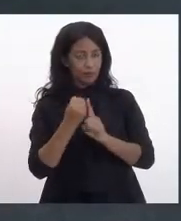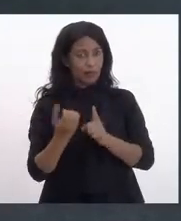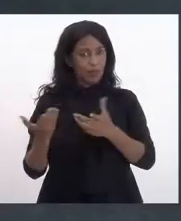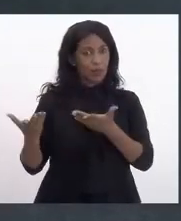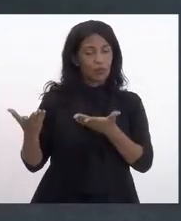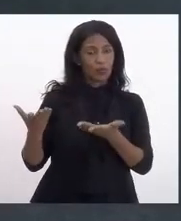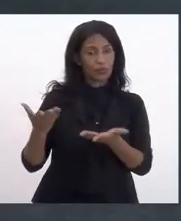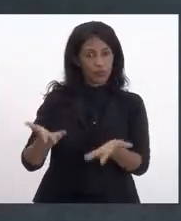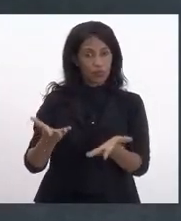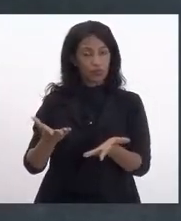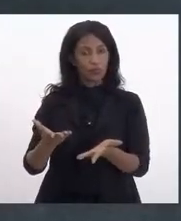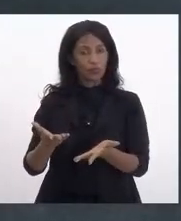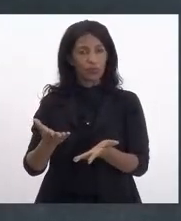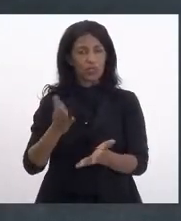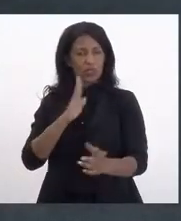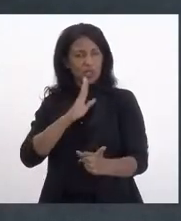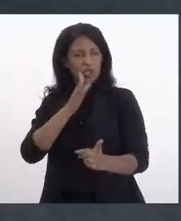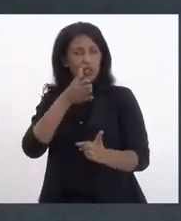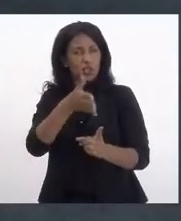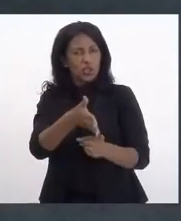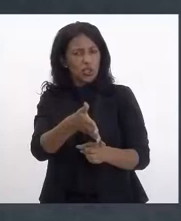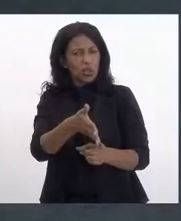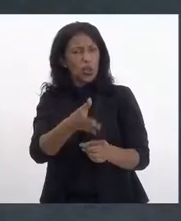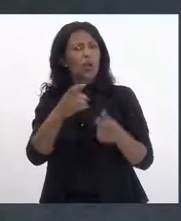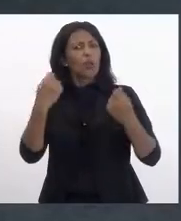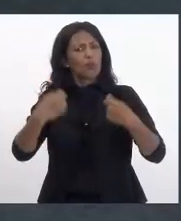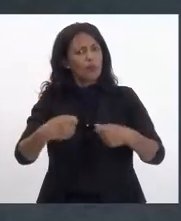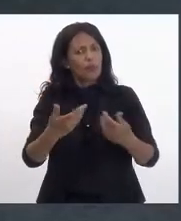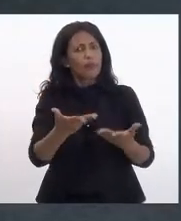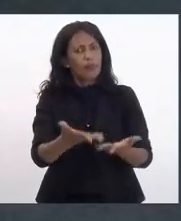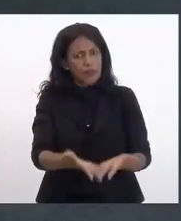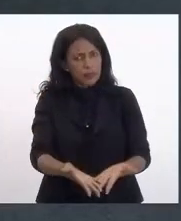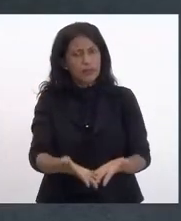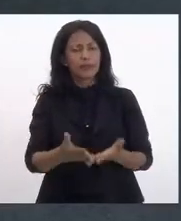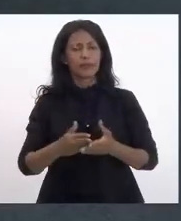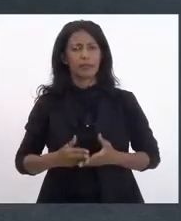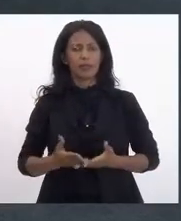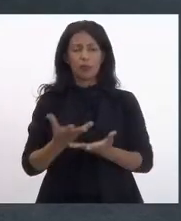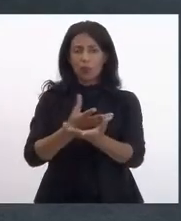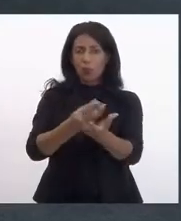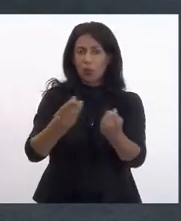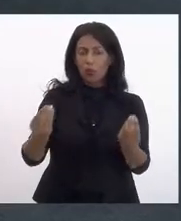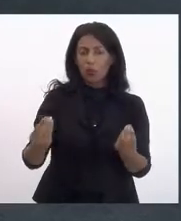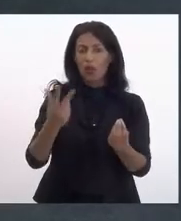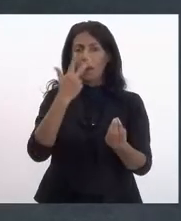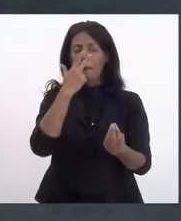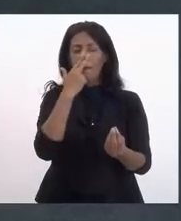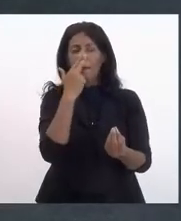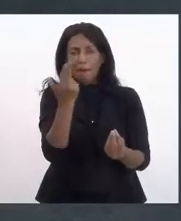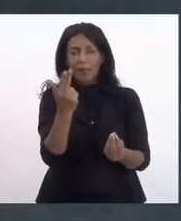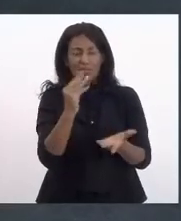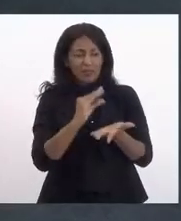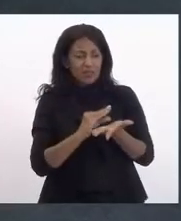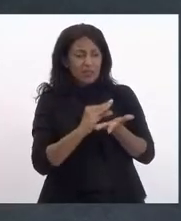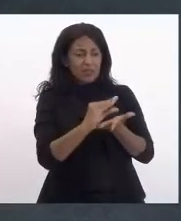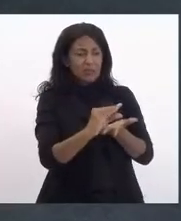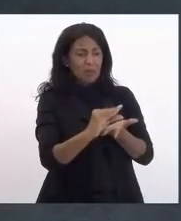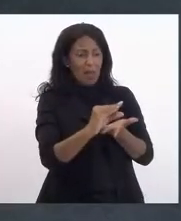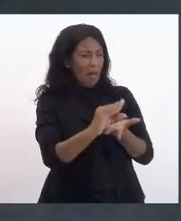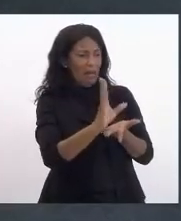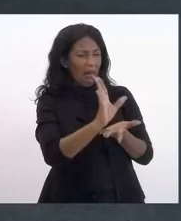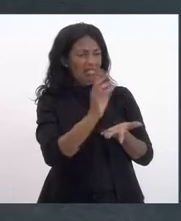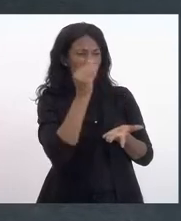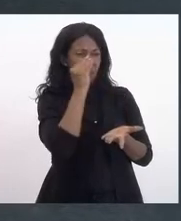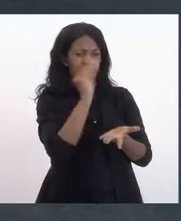fosse direcionado para o que deve ser, deputado Valdec, muitas vezes é usado para outras coisas que não o